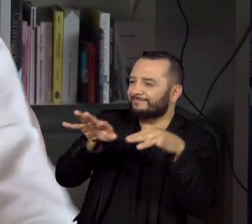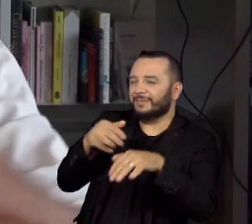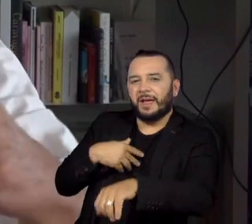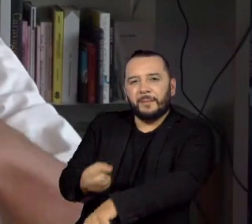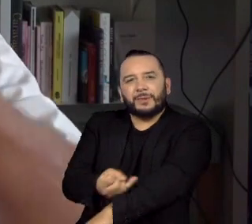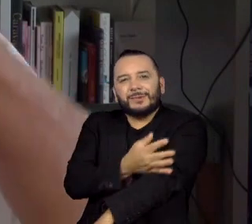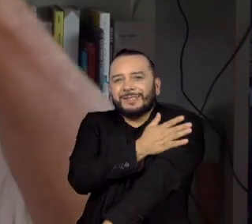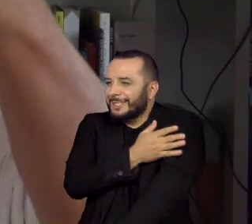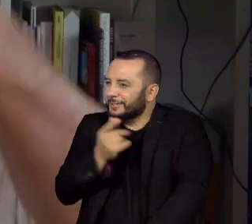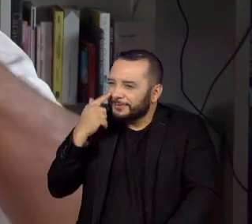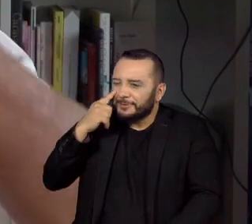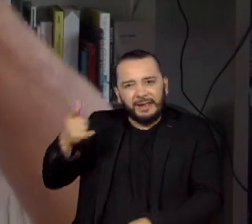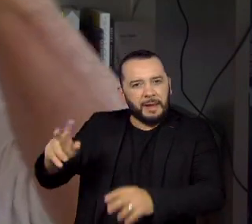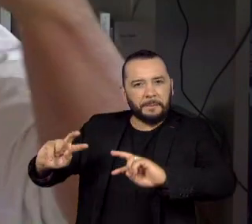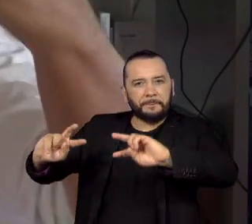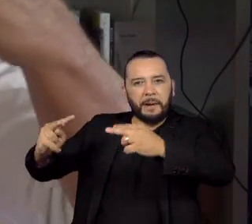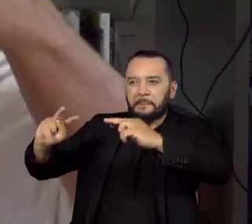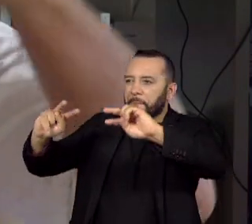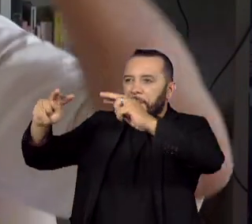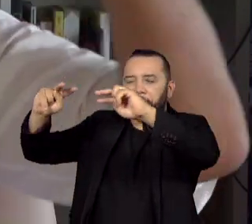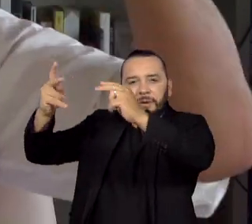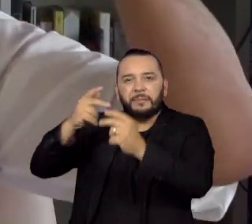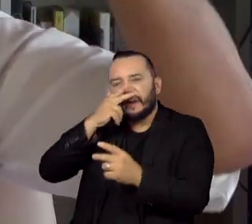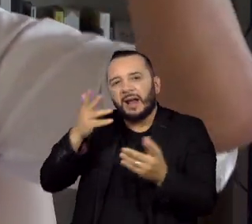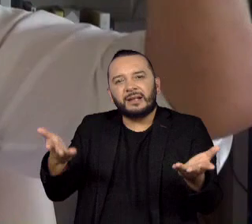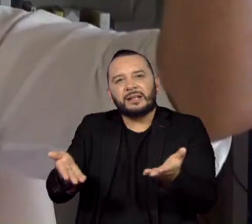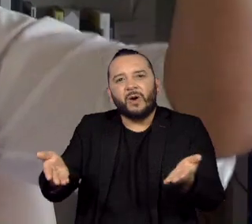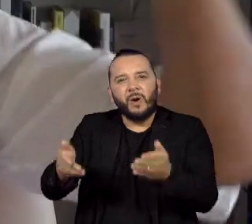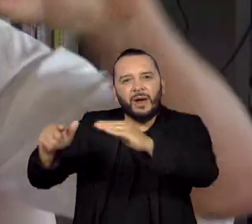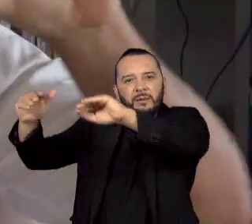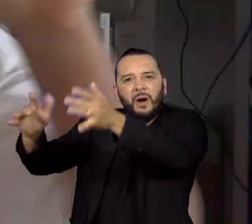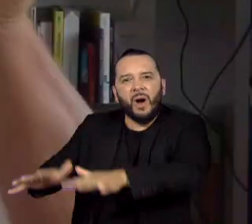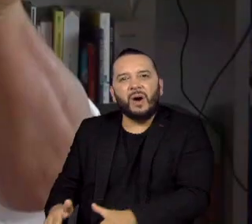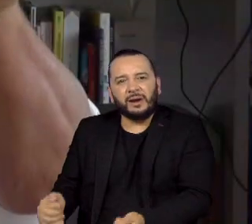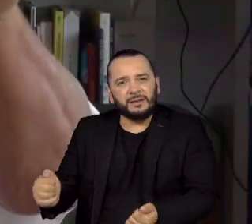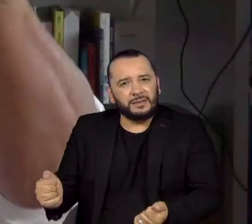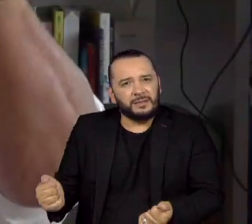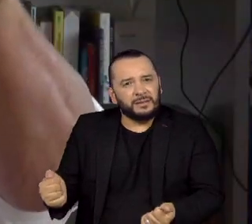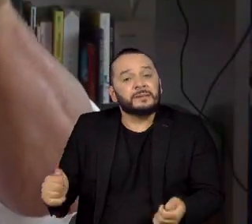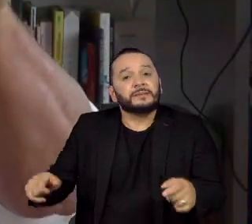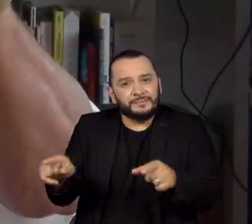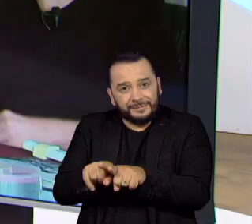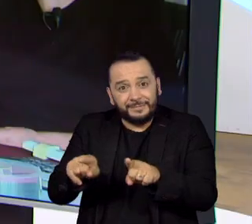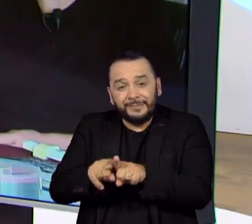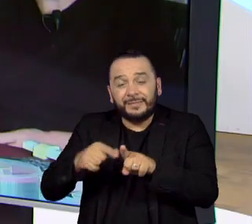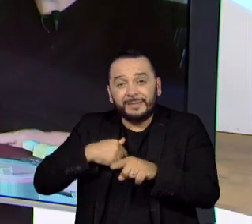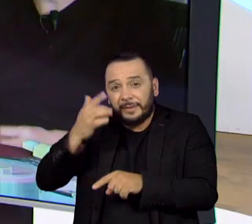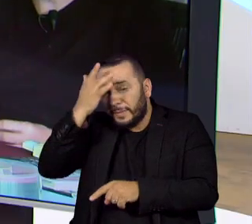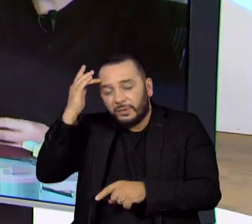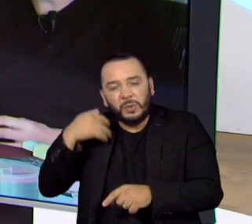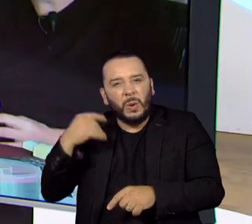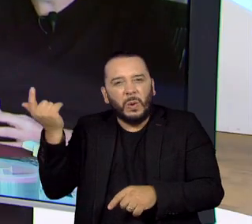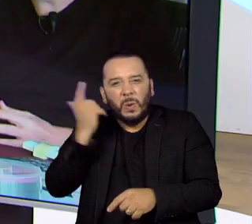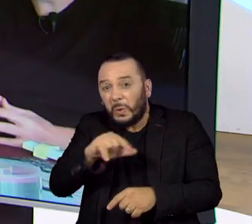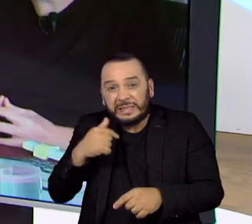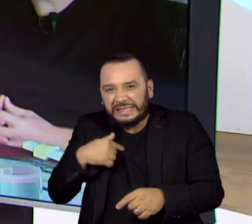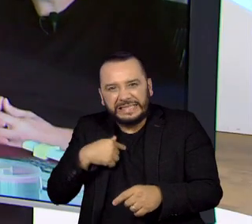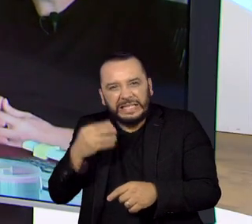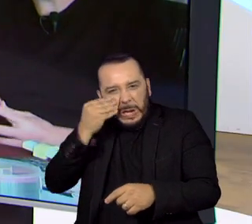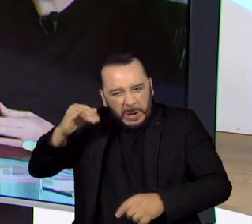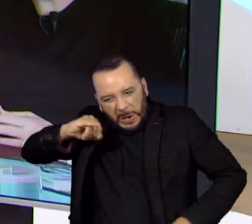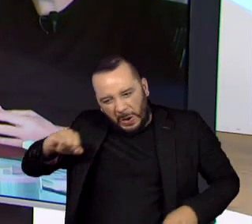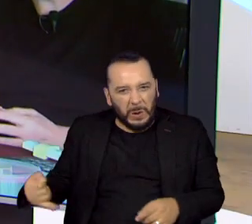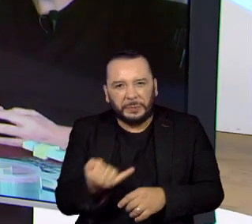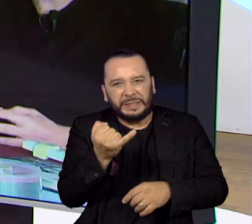aí, como você vê o efeito disso agora, quantas pessoas, mesmo naquela brechinha que surgiu, que foi tão pequena, como fez